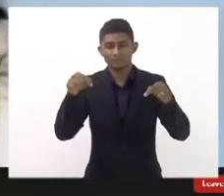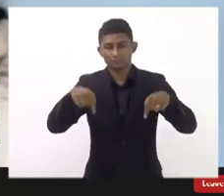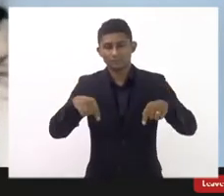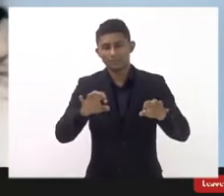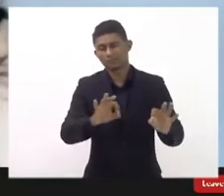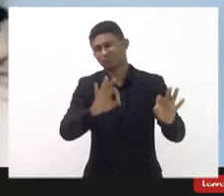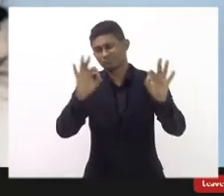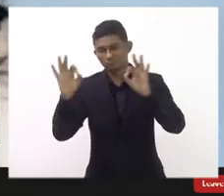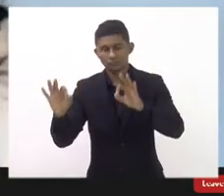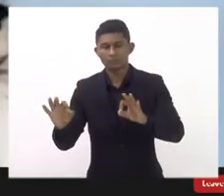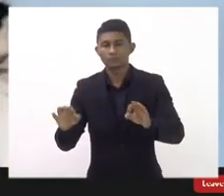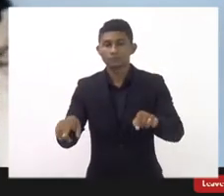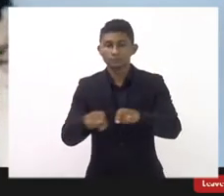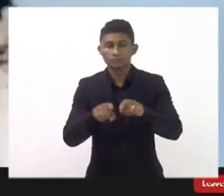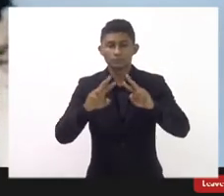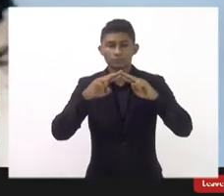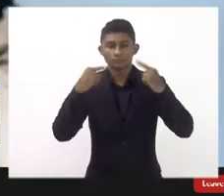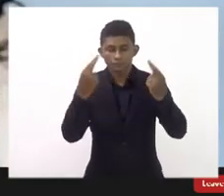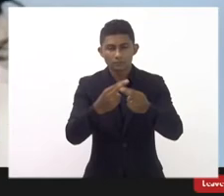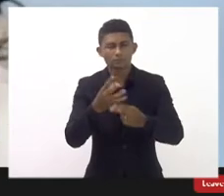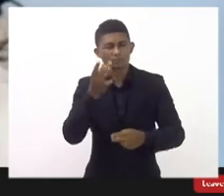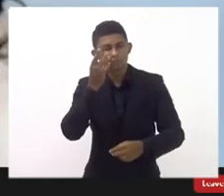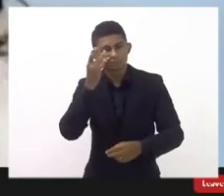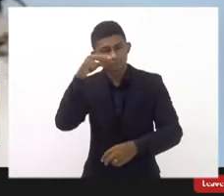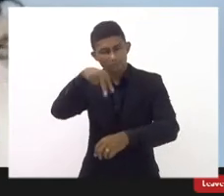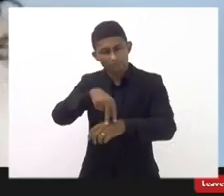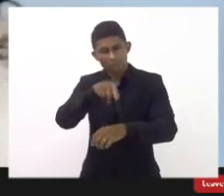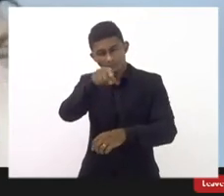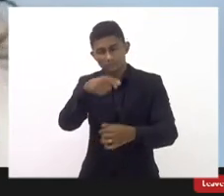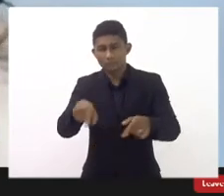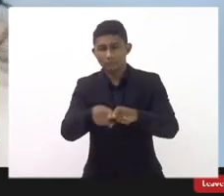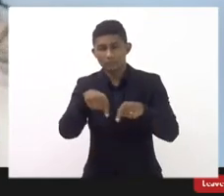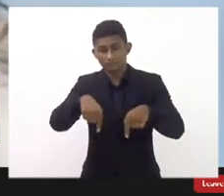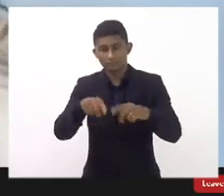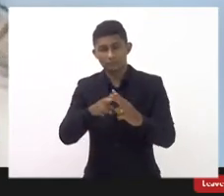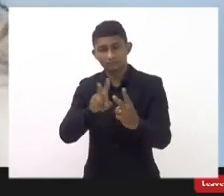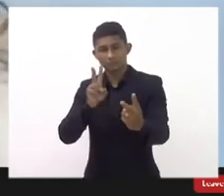também na audiência presencialmente, quanto aqui no remoto.